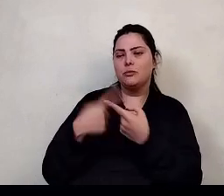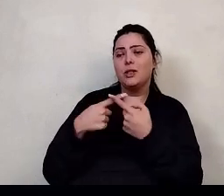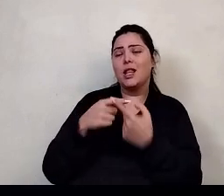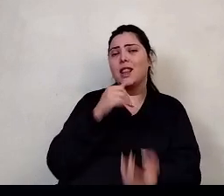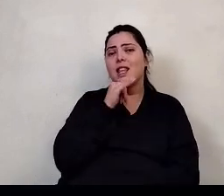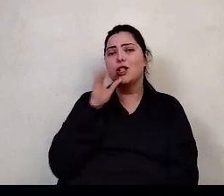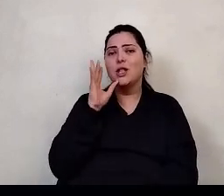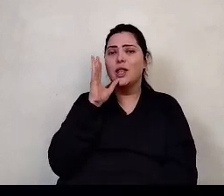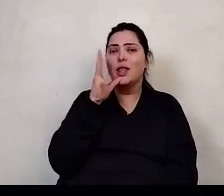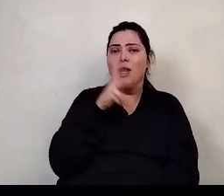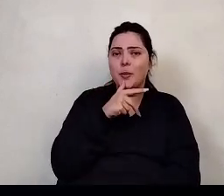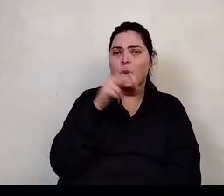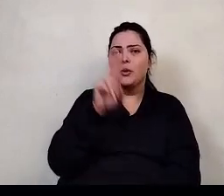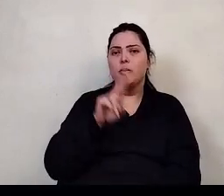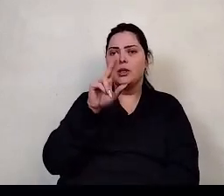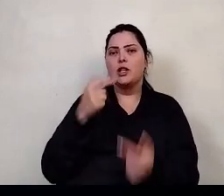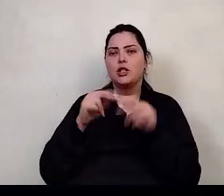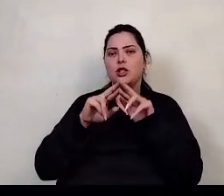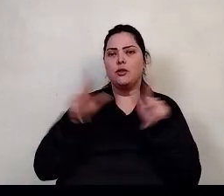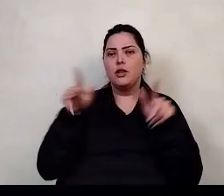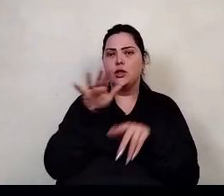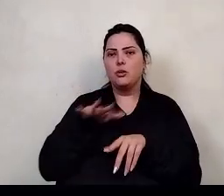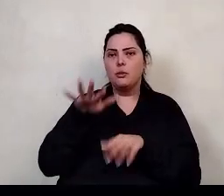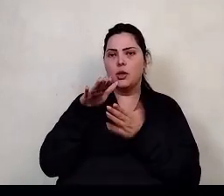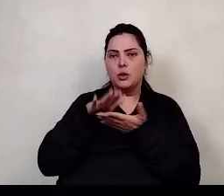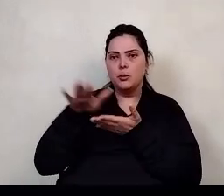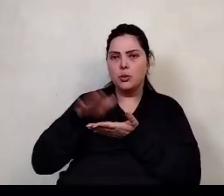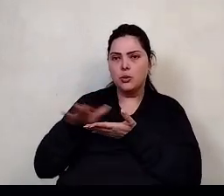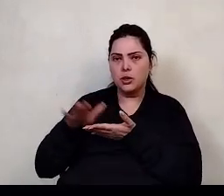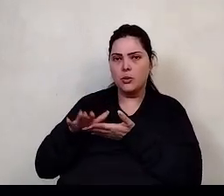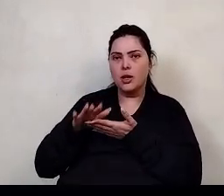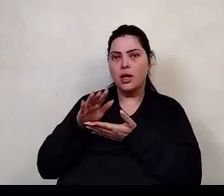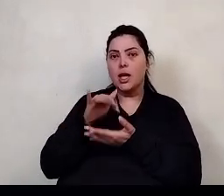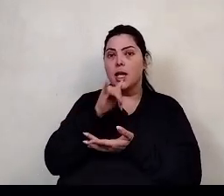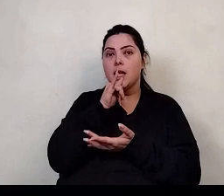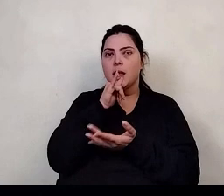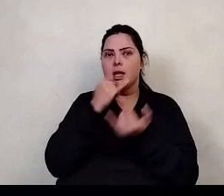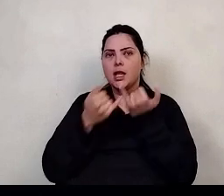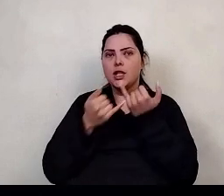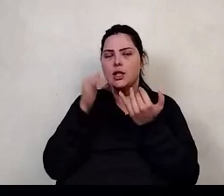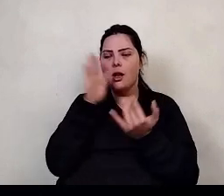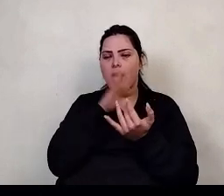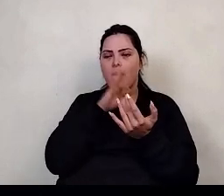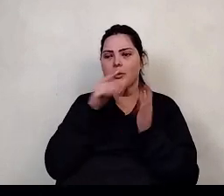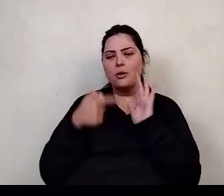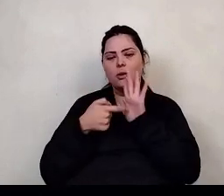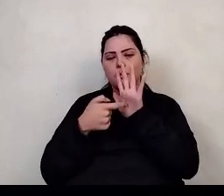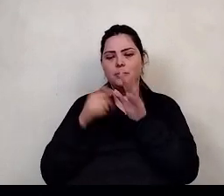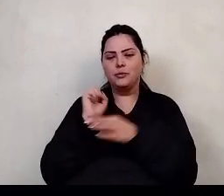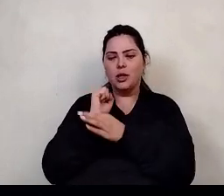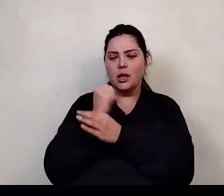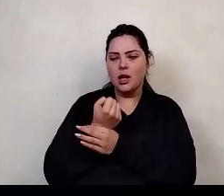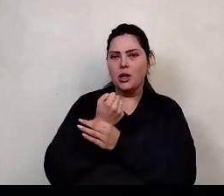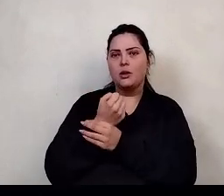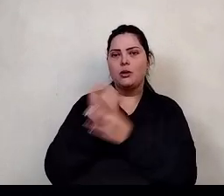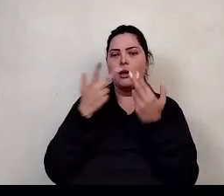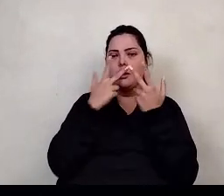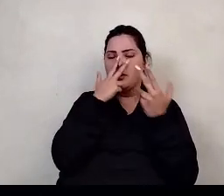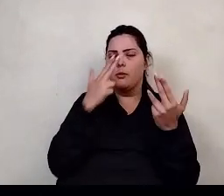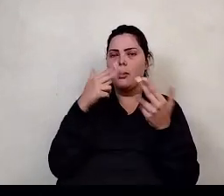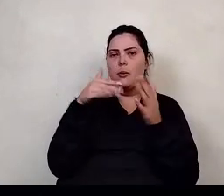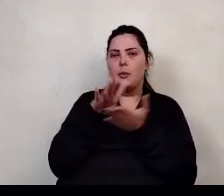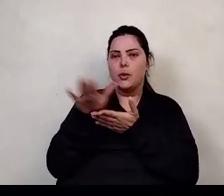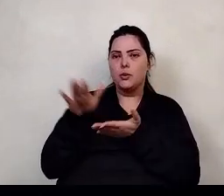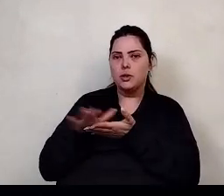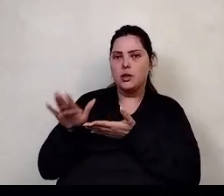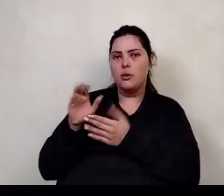uma situação diferente do ambiente de produção, o teste ficou rápido. Mas agora eu garanto que o ambiente está semelhante à produção, eu garanto que aquilo realmente vai ser a